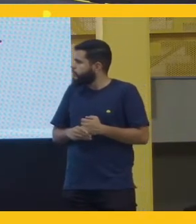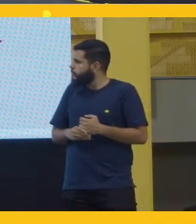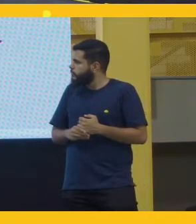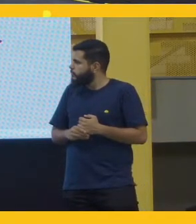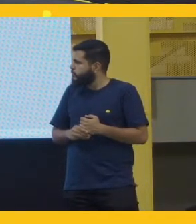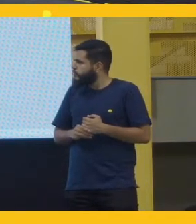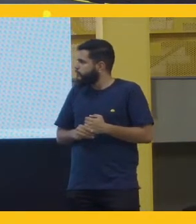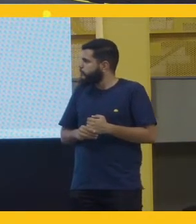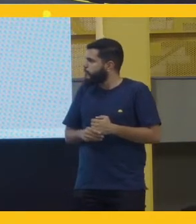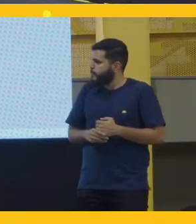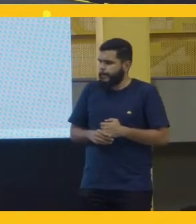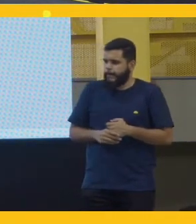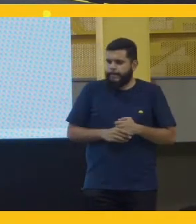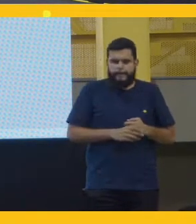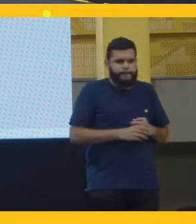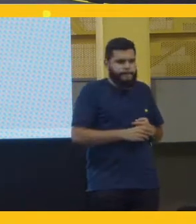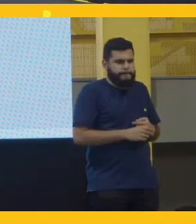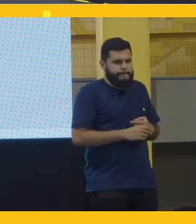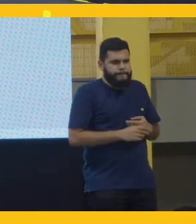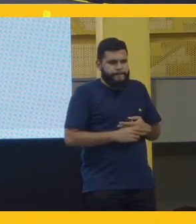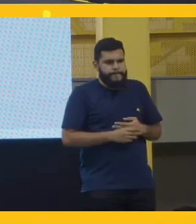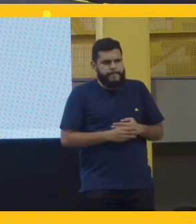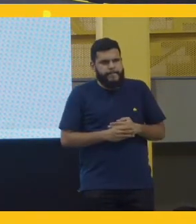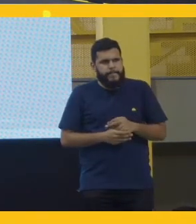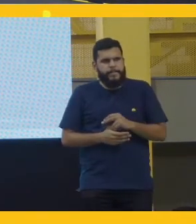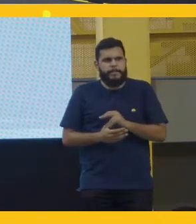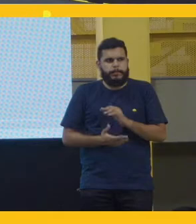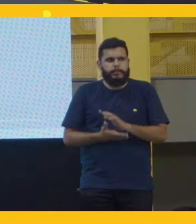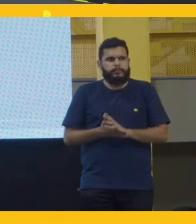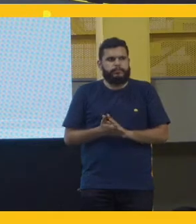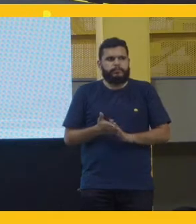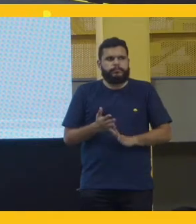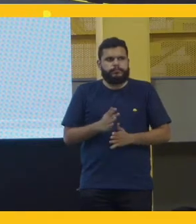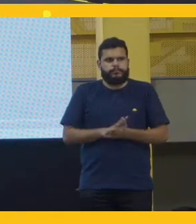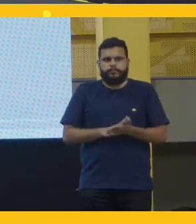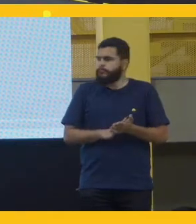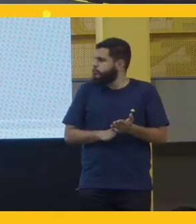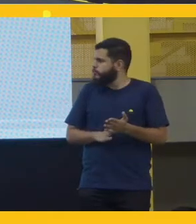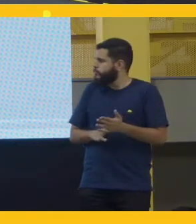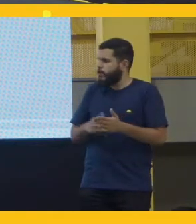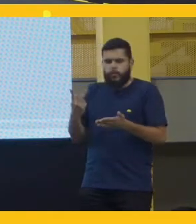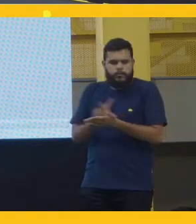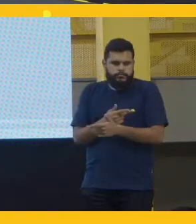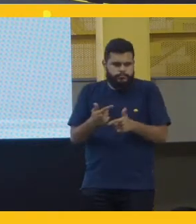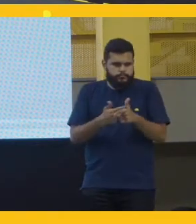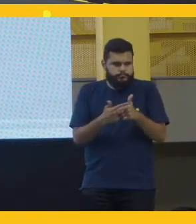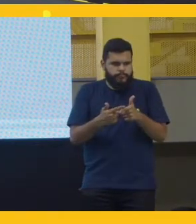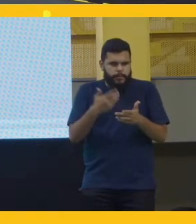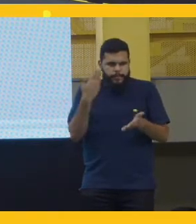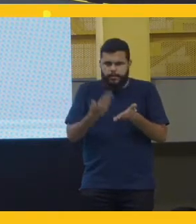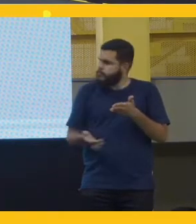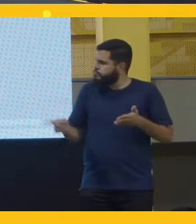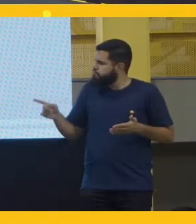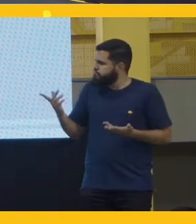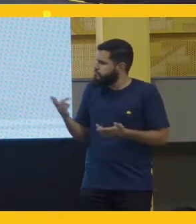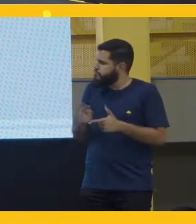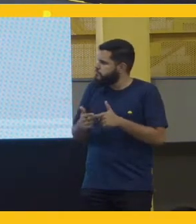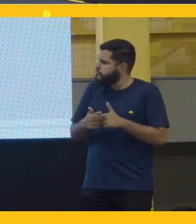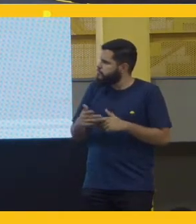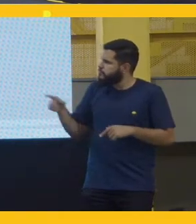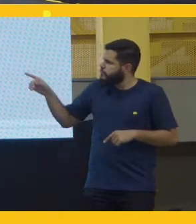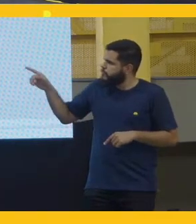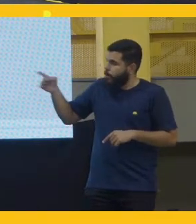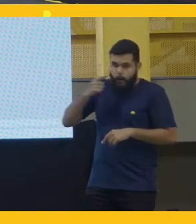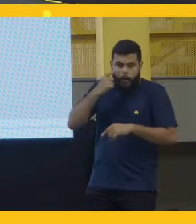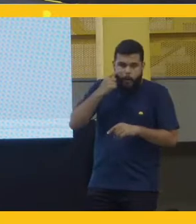volta. Oh, volta aqui. É, não tem. Eu acho que travou. Mas tudo bem, a gente faz aqui. Olhando nessa região